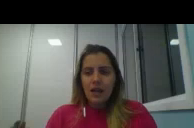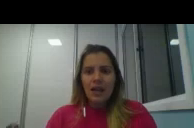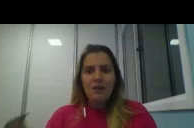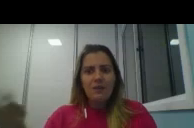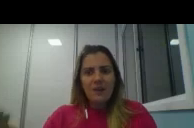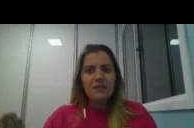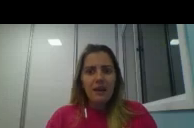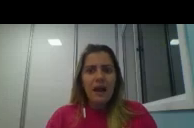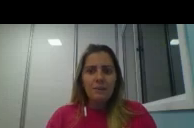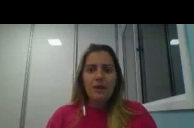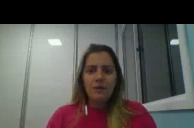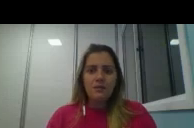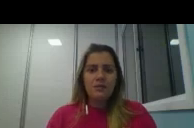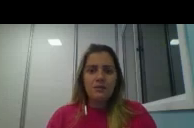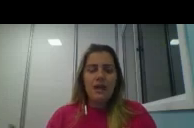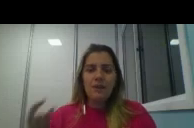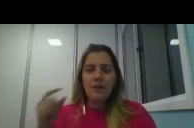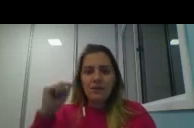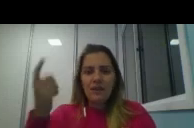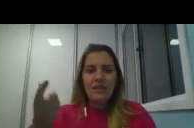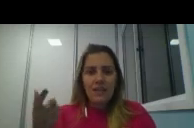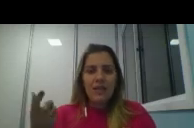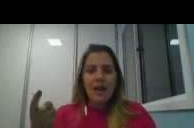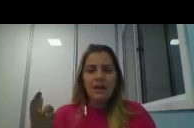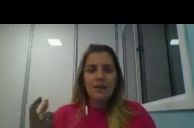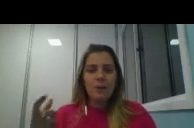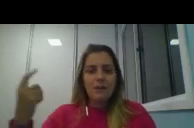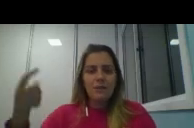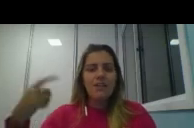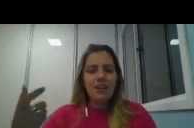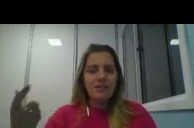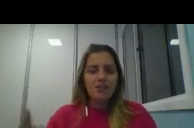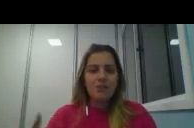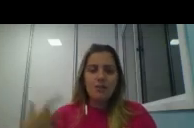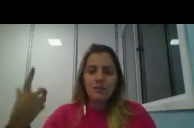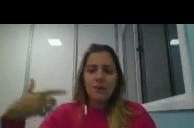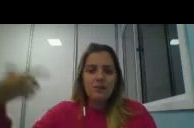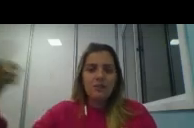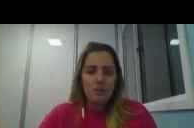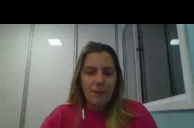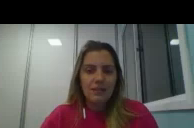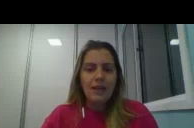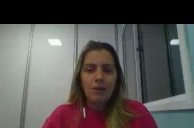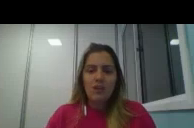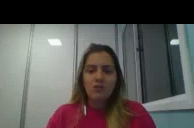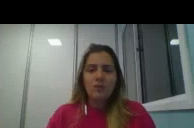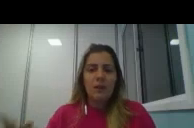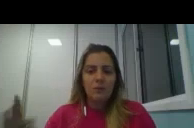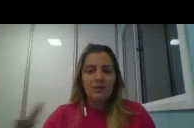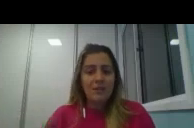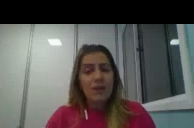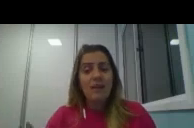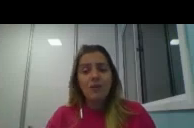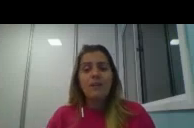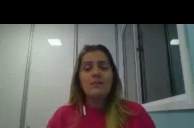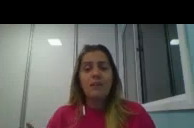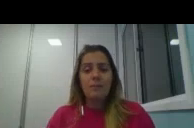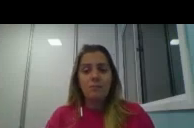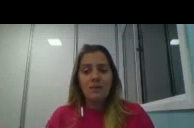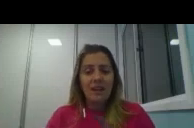características, levanta a hipótese, sabe? Levanta a ideia e não permite que esse tipo de informação seja passado à frente, porque, por vezes, é